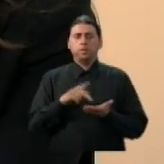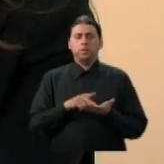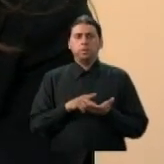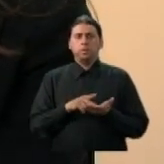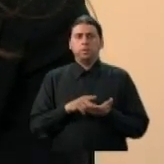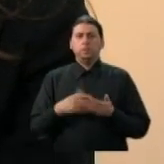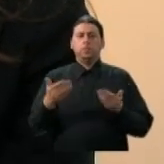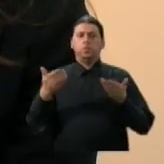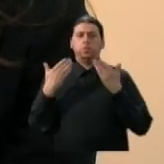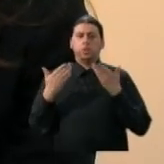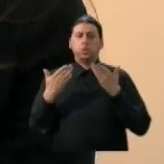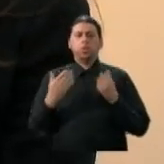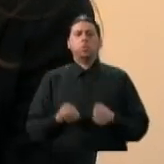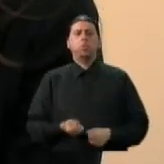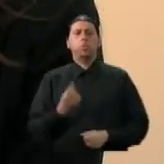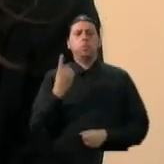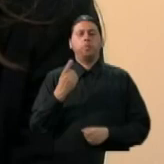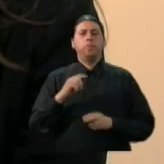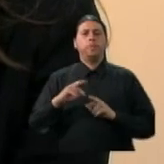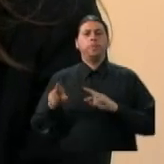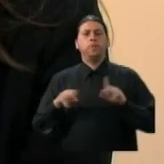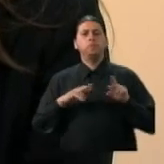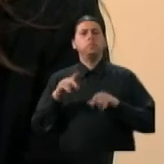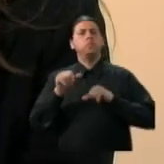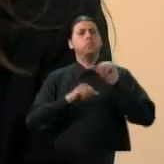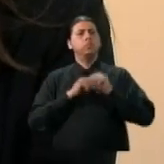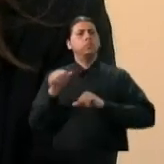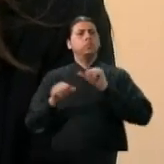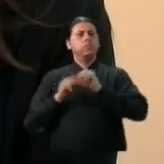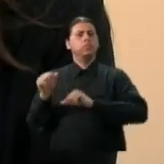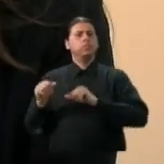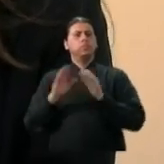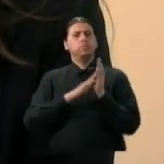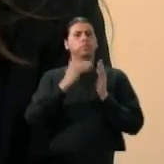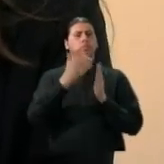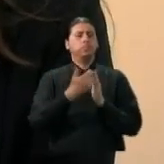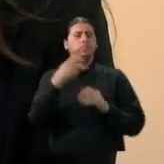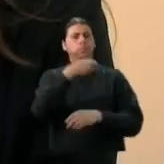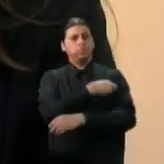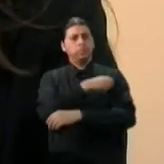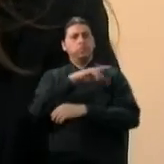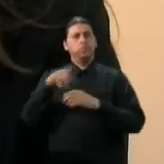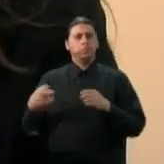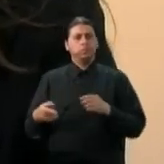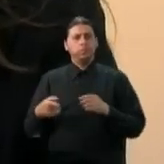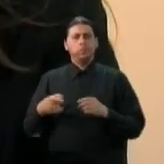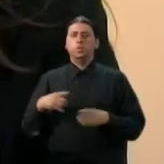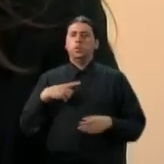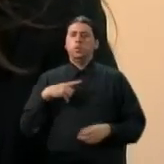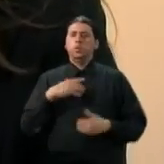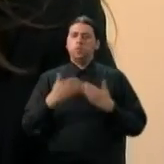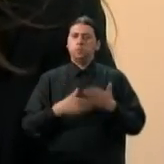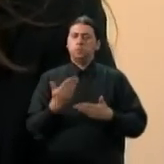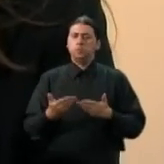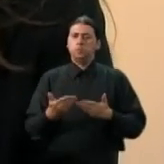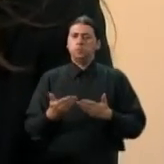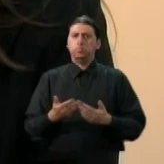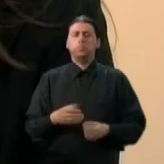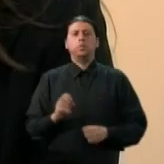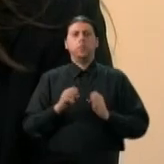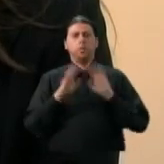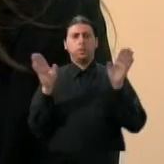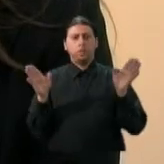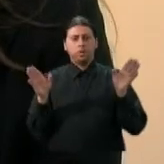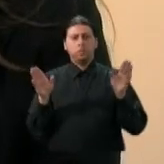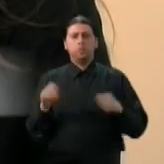apresentado as mudanças, né, no calendário vacinal. Então, as mudanças são bem